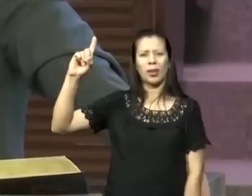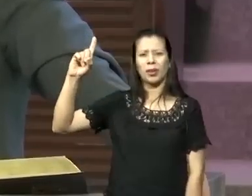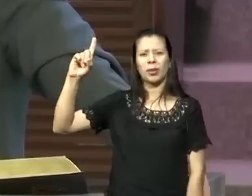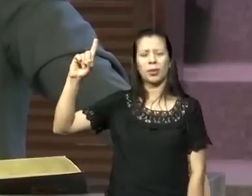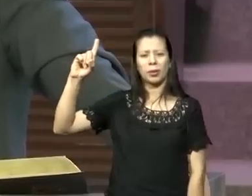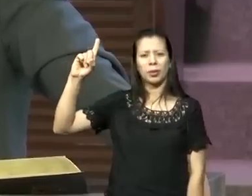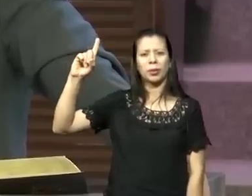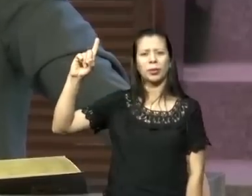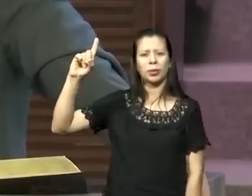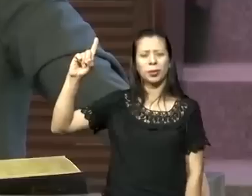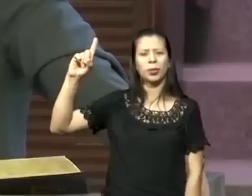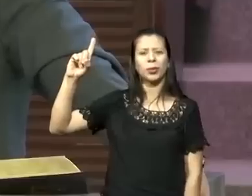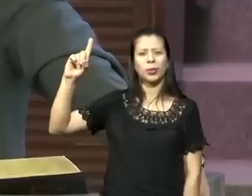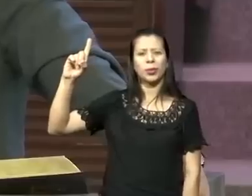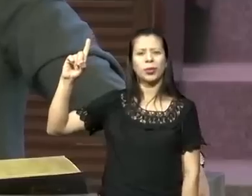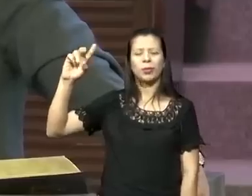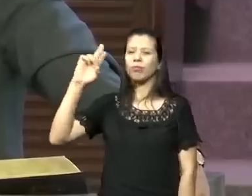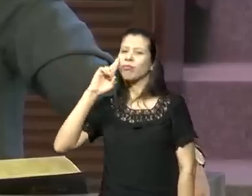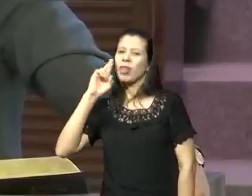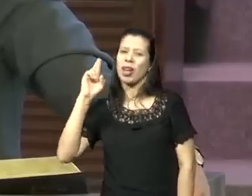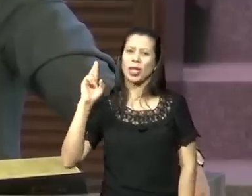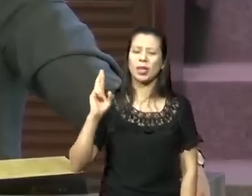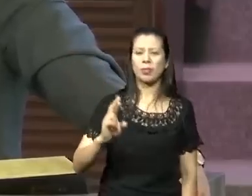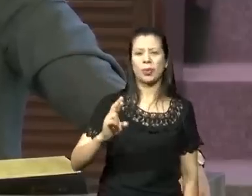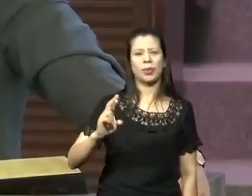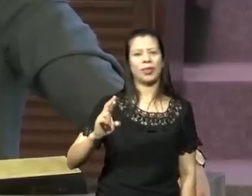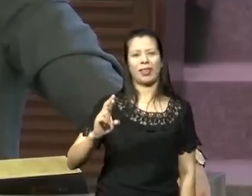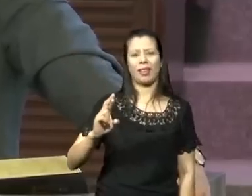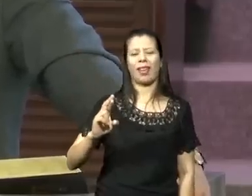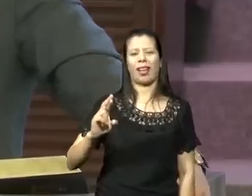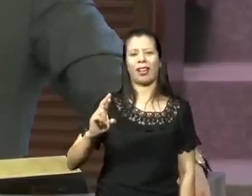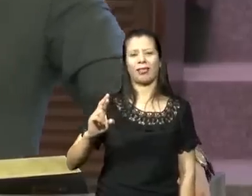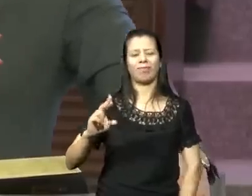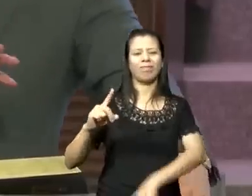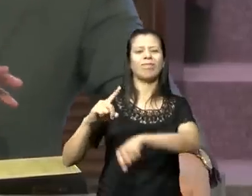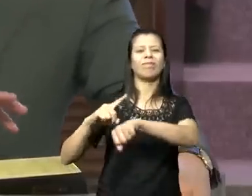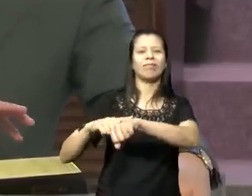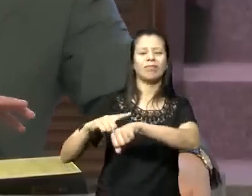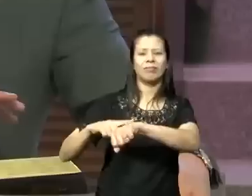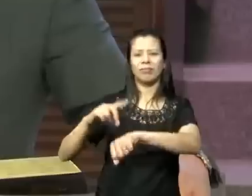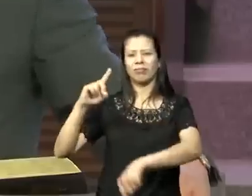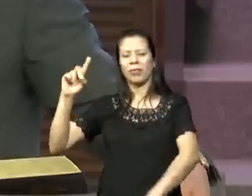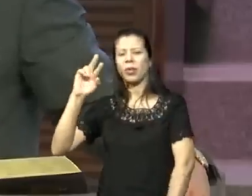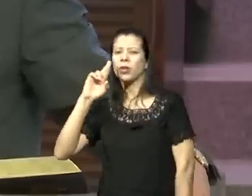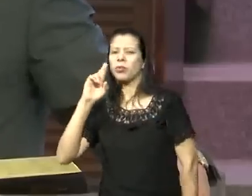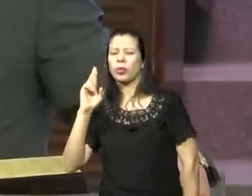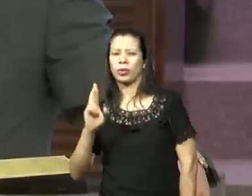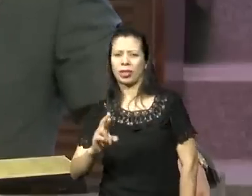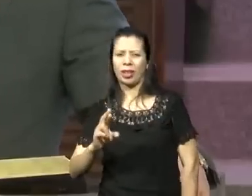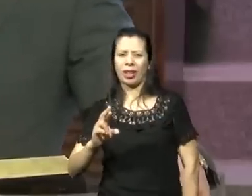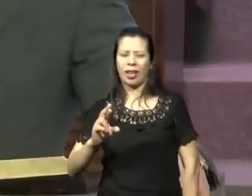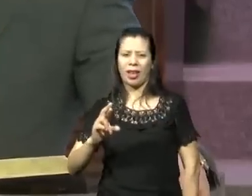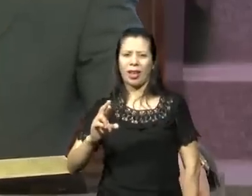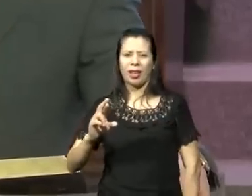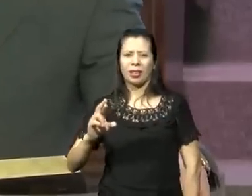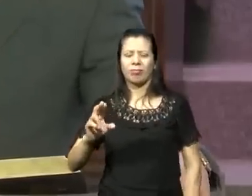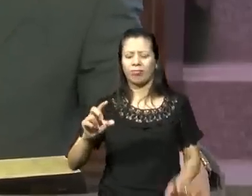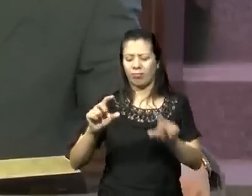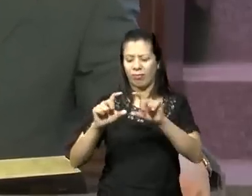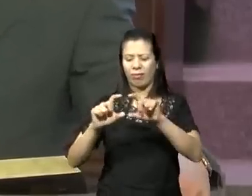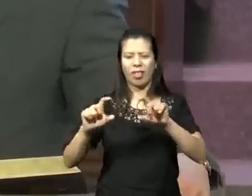significa Deus Proverá também sabe que o hebraico ele pode traduzir por várias coisas